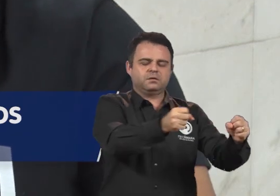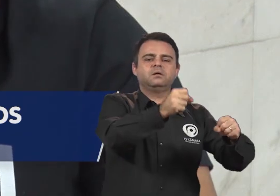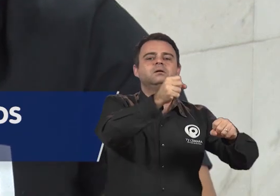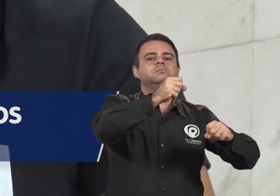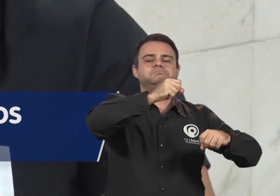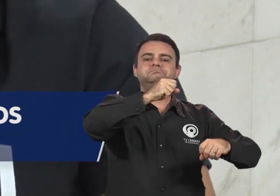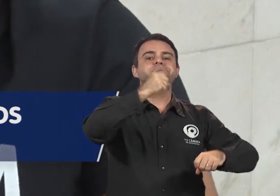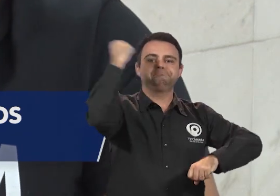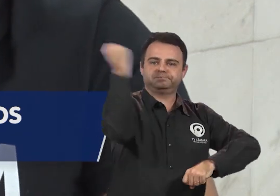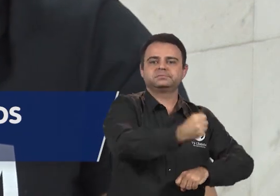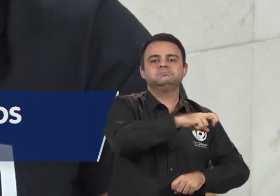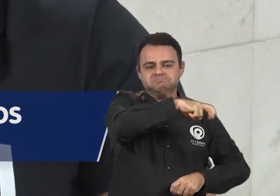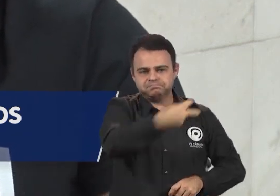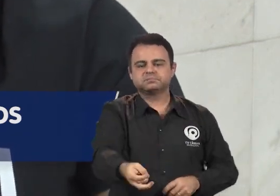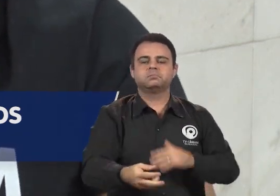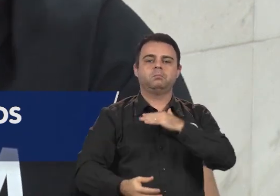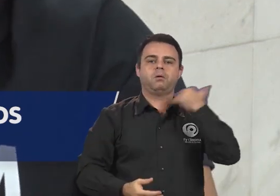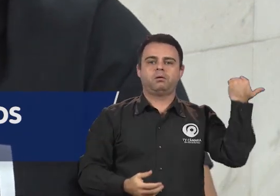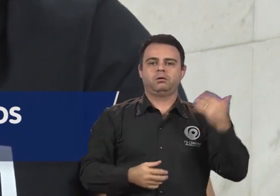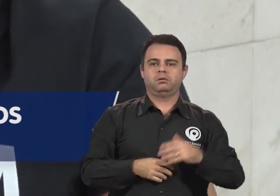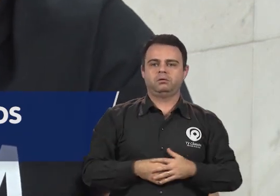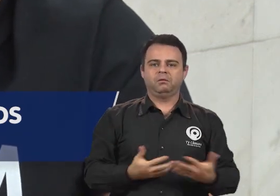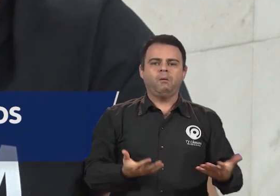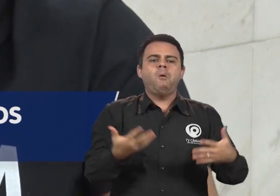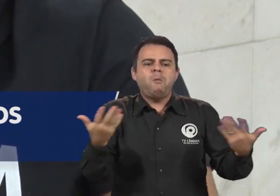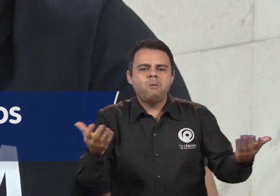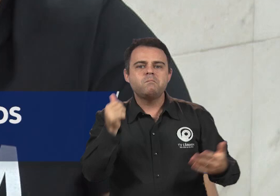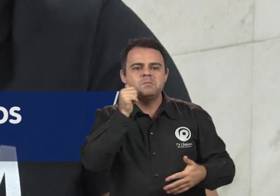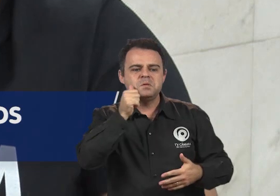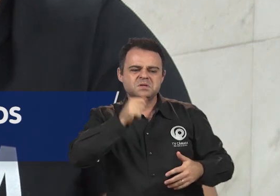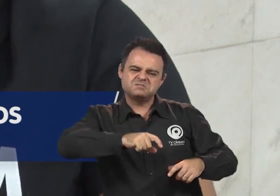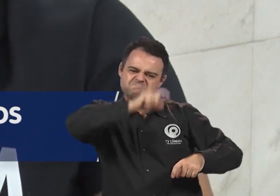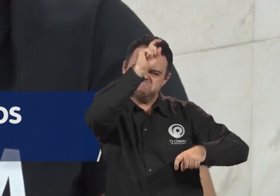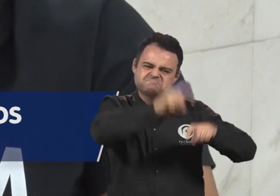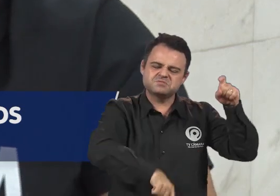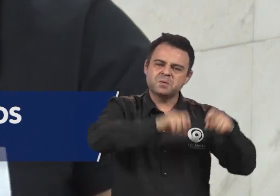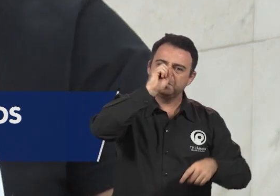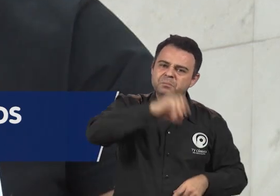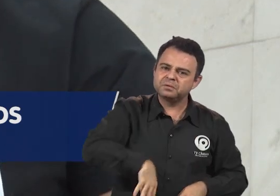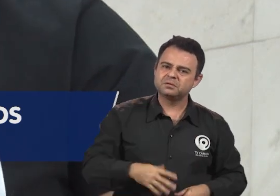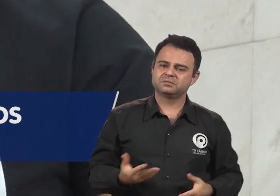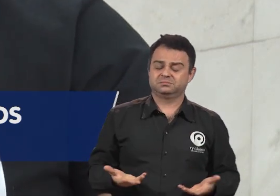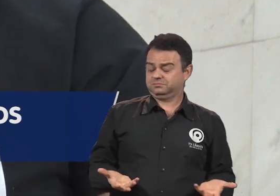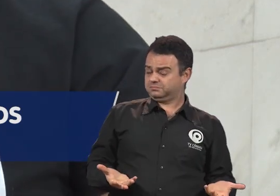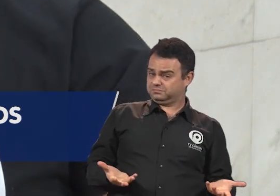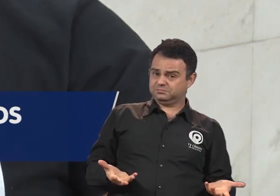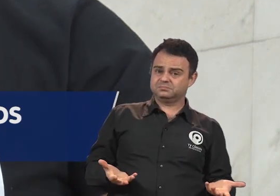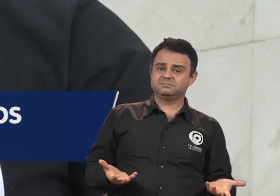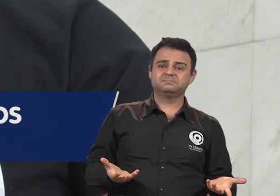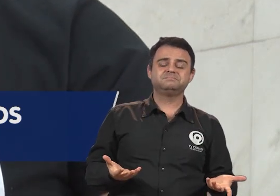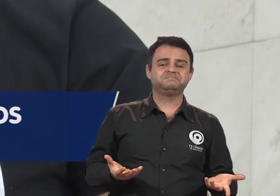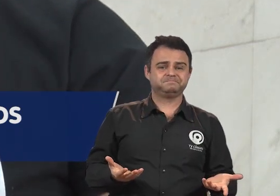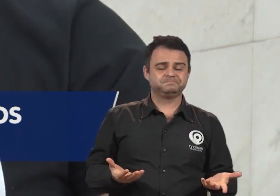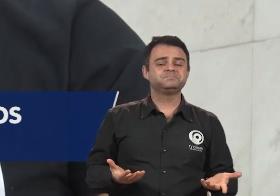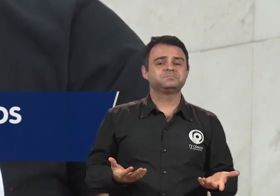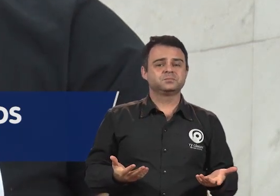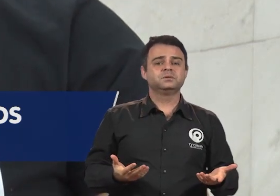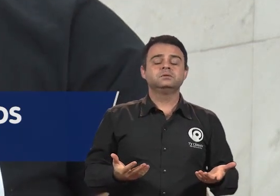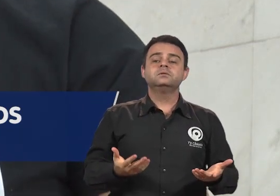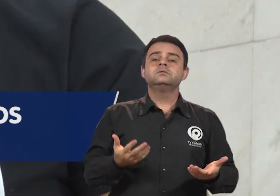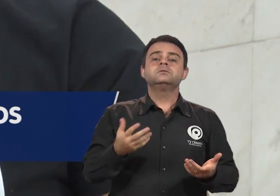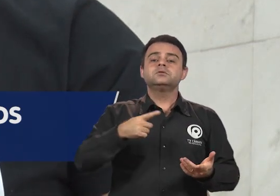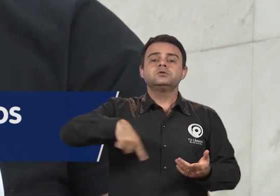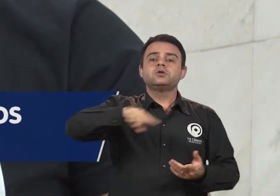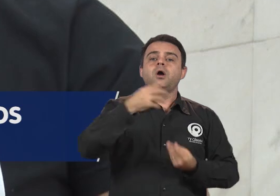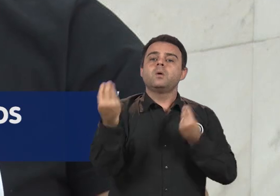ele pega ali um homem, uma mulher e gera um estupro, gera algo pior ainda. Então, a gente precisa tratar